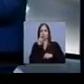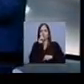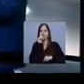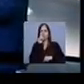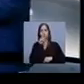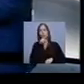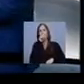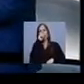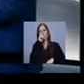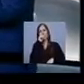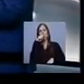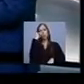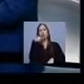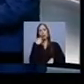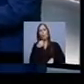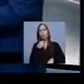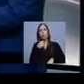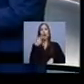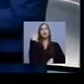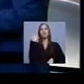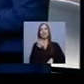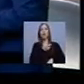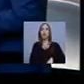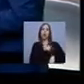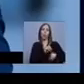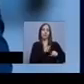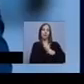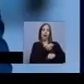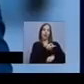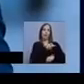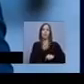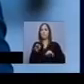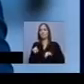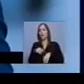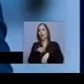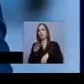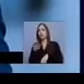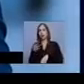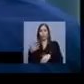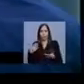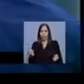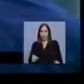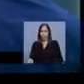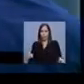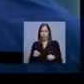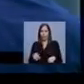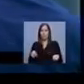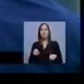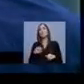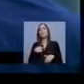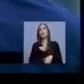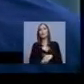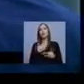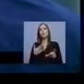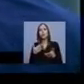filme das novas 5 é uma coisa já que nem existem pessoas de outras gerações estão as coisas vão passo que ela trabalha o eu o trabalho à distância